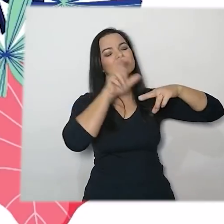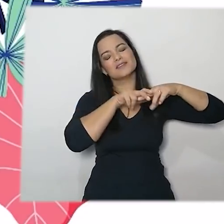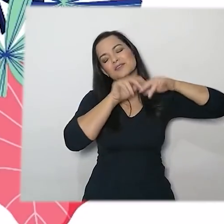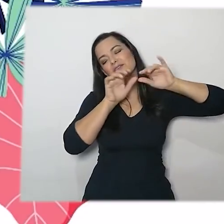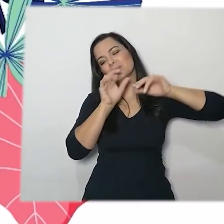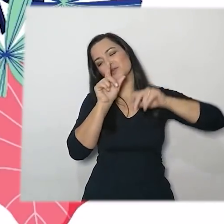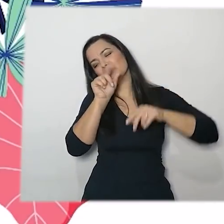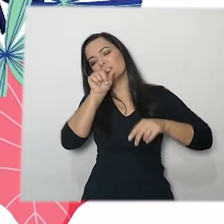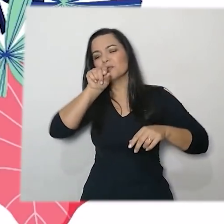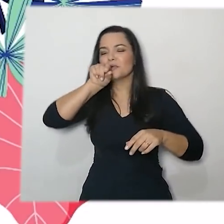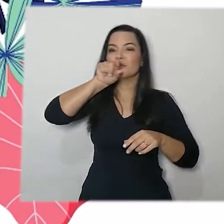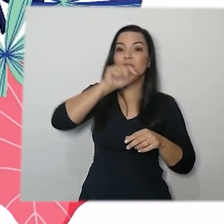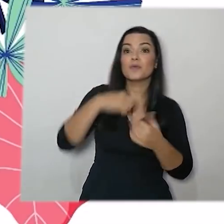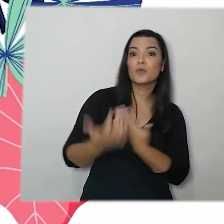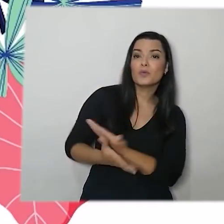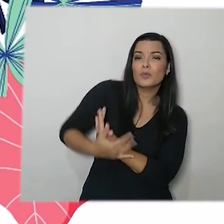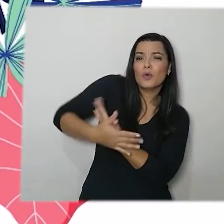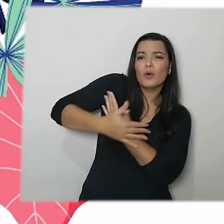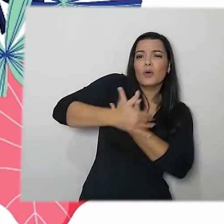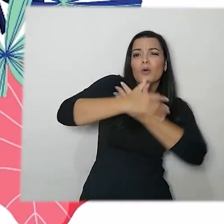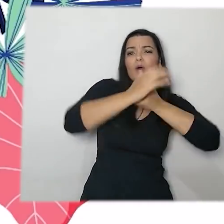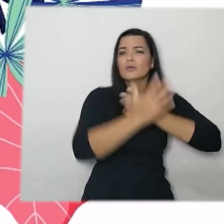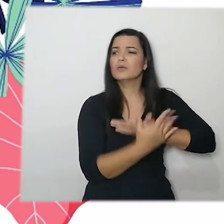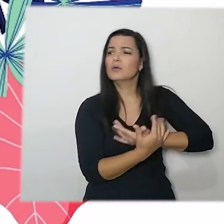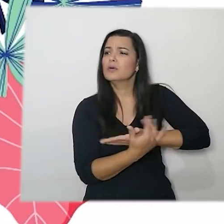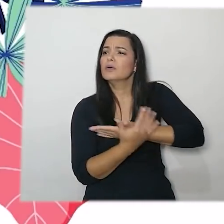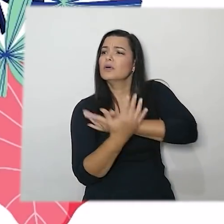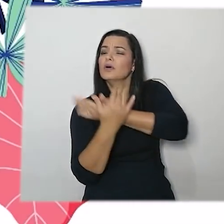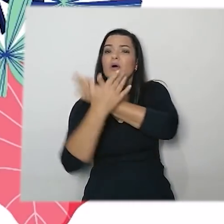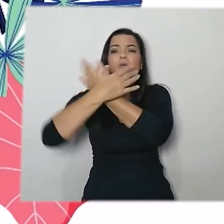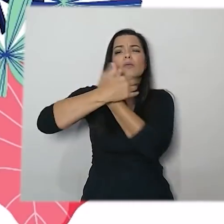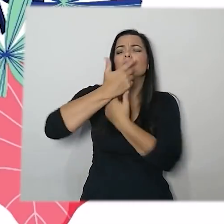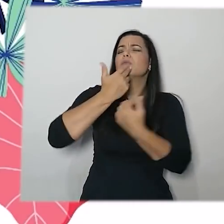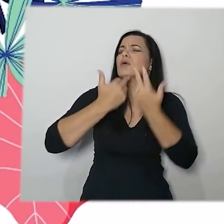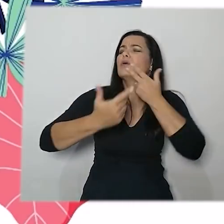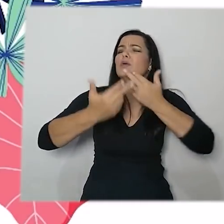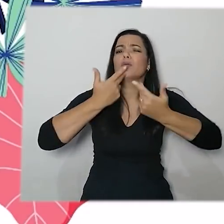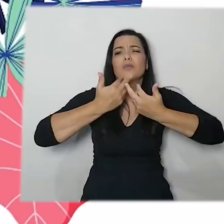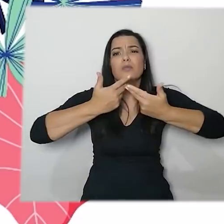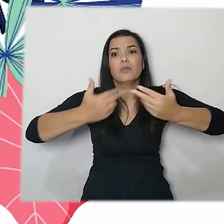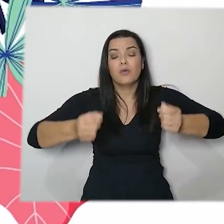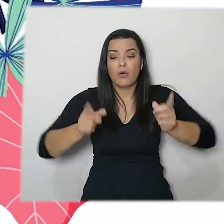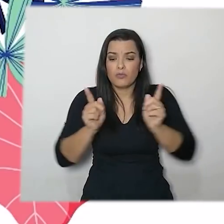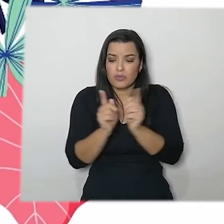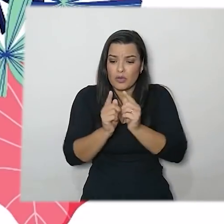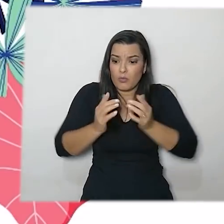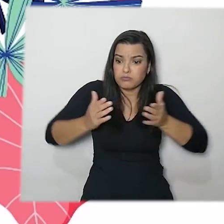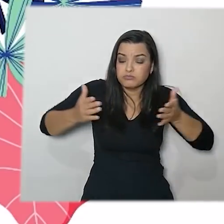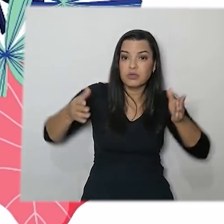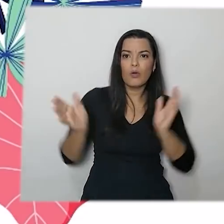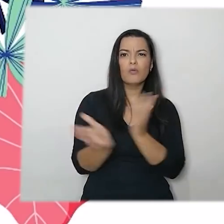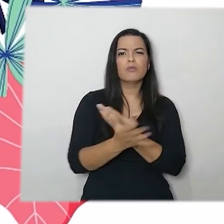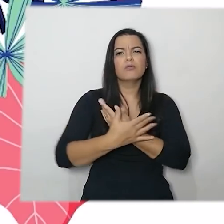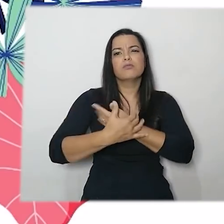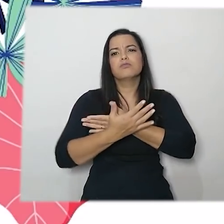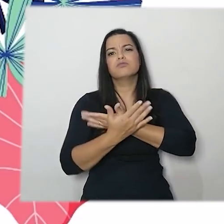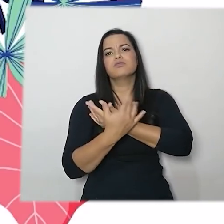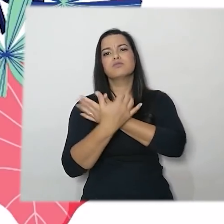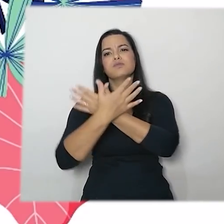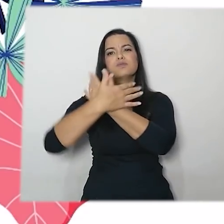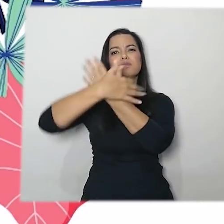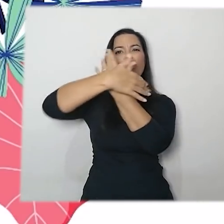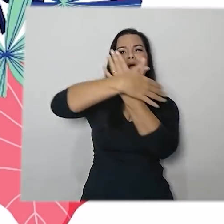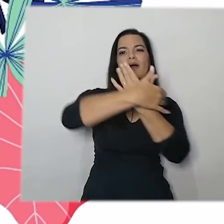borboletas, quantas borboletas, de todas as cores, de todos os tamanhos, borboleteavam